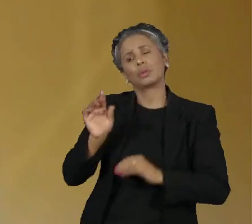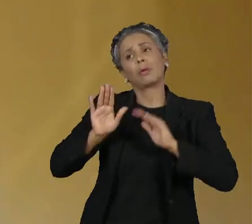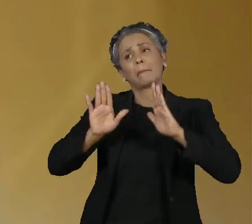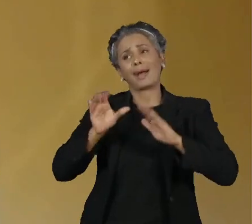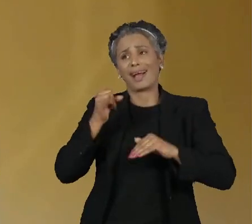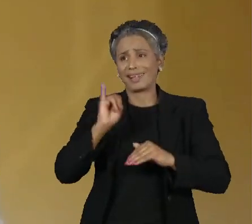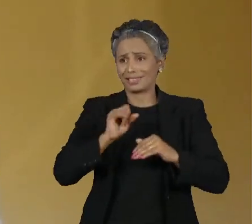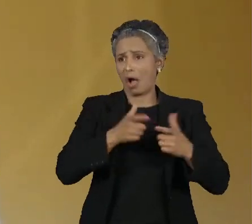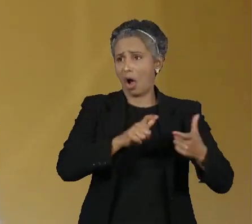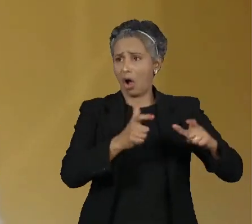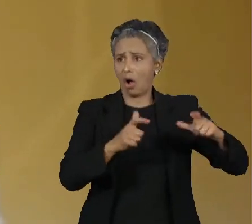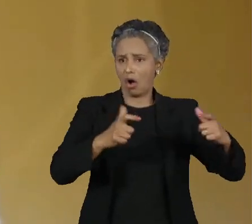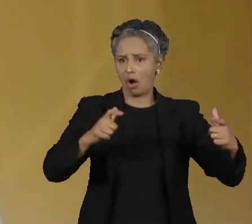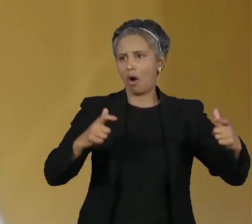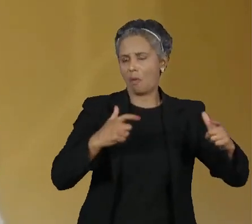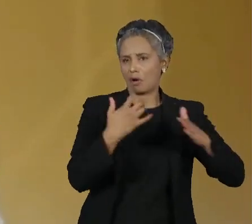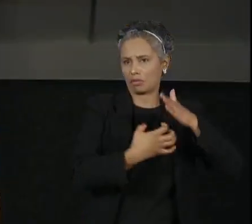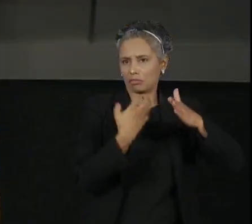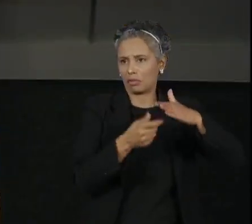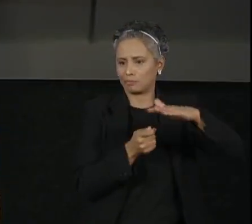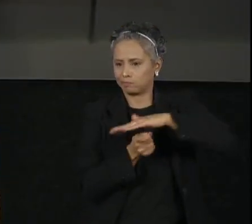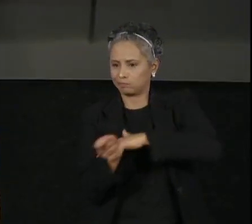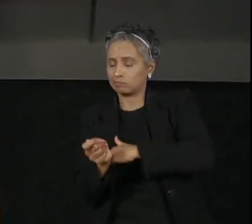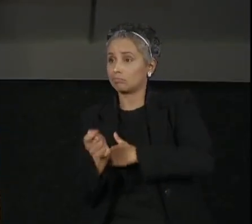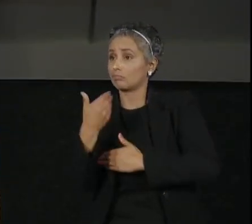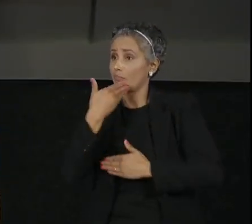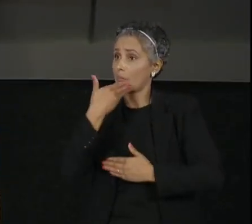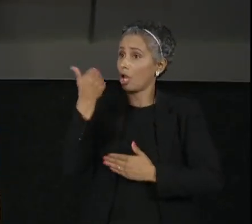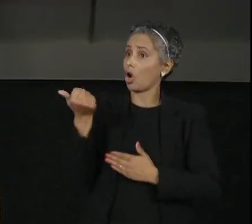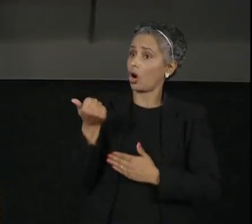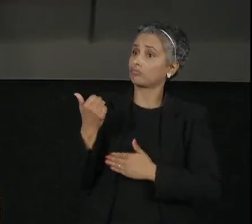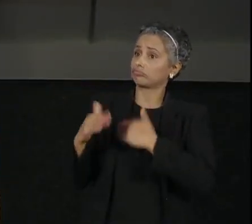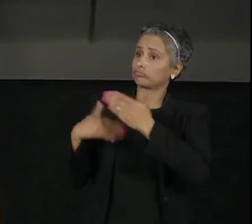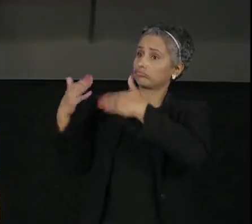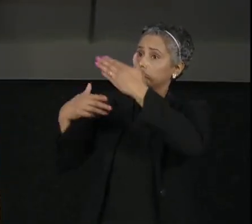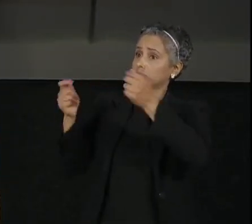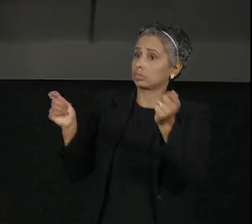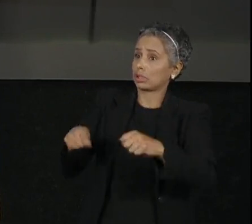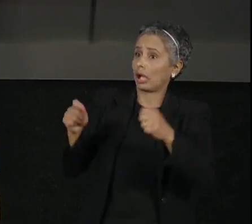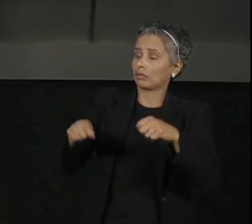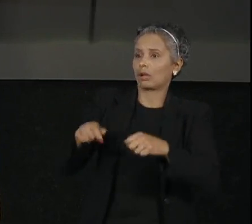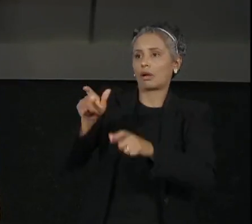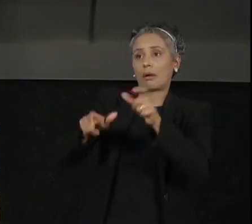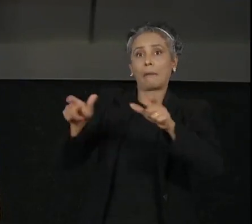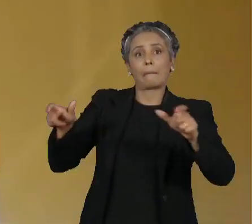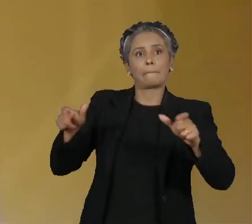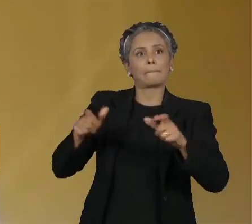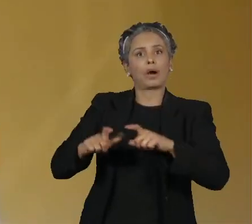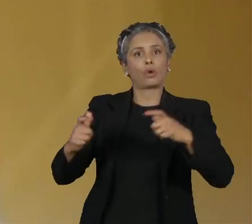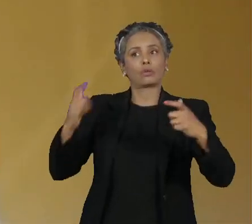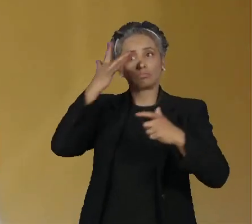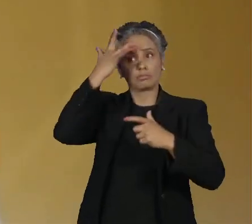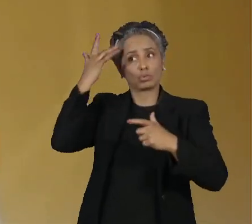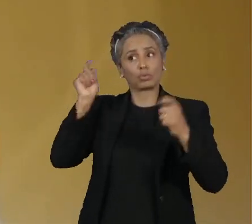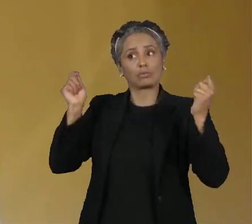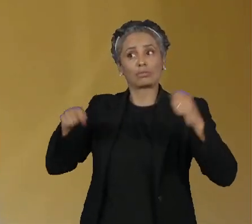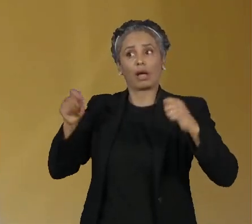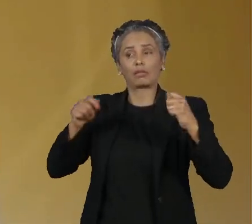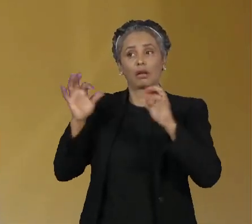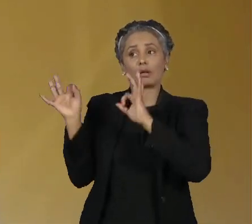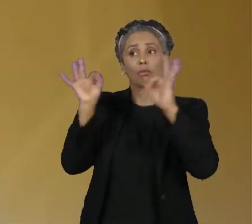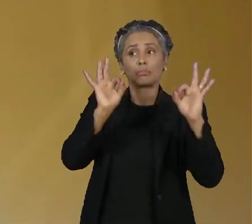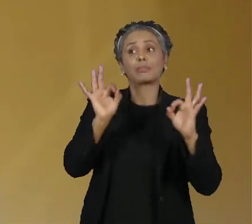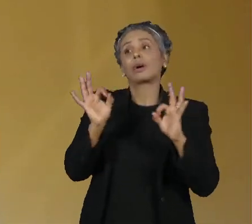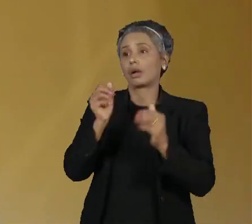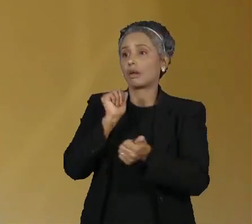talvez até na comunicação e na promoção para que as pessoas assistam, né? Então, acredito que o